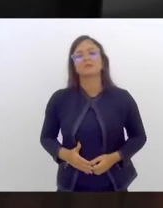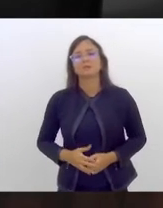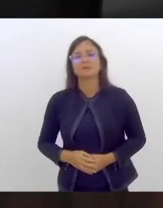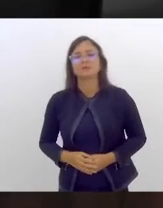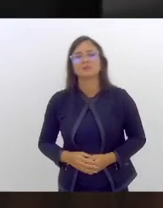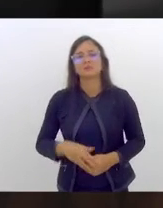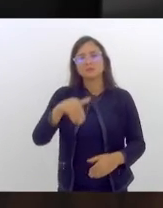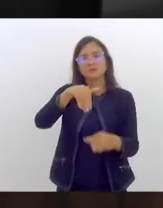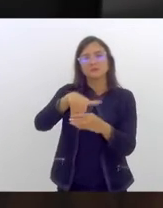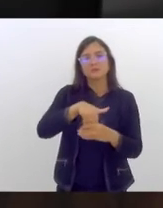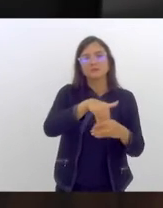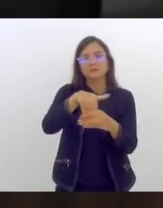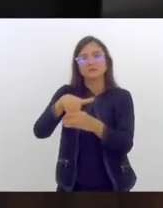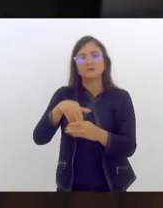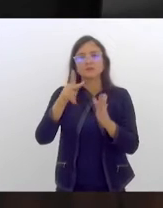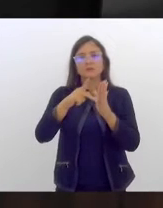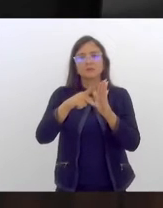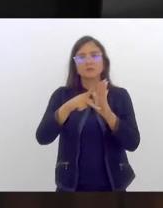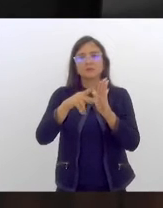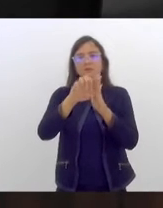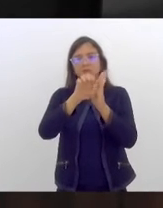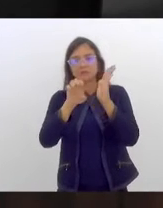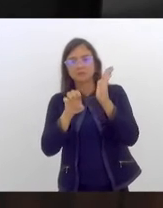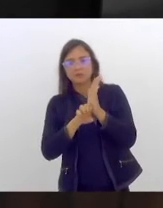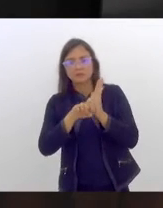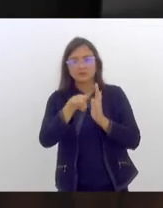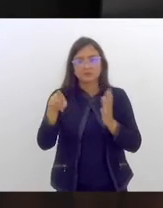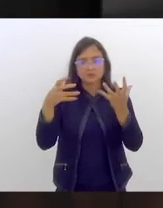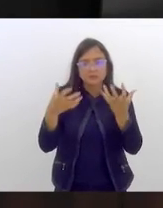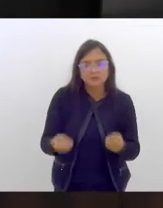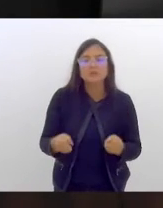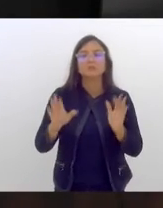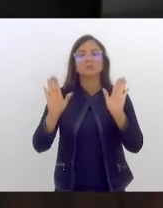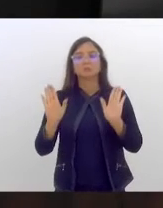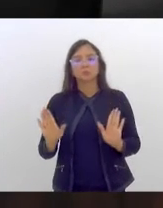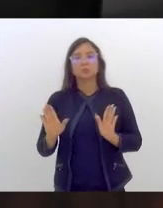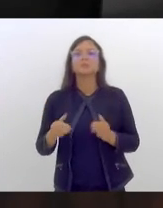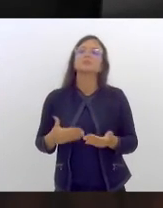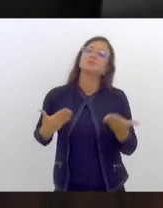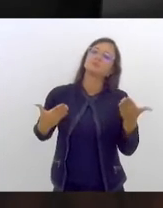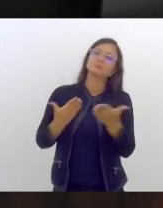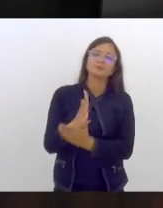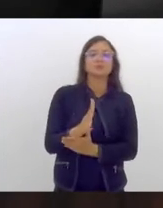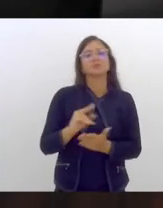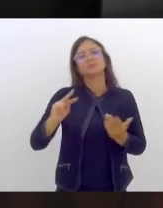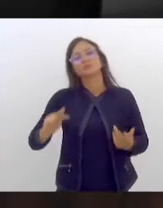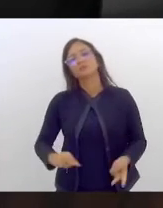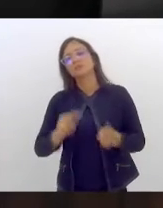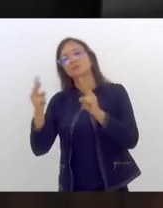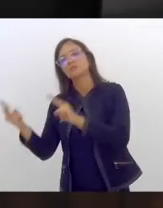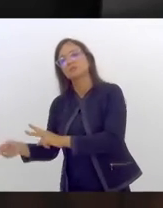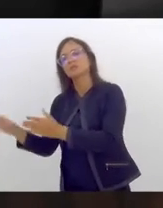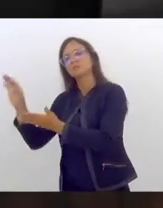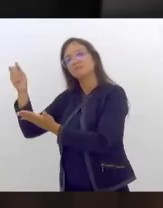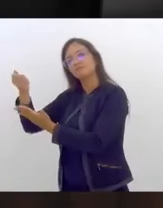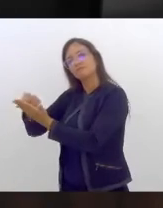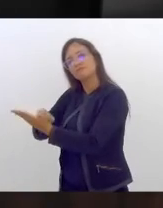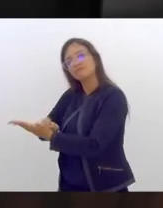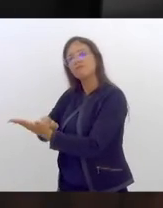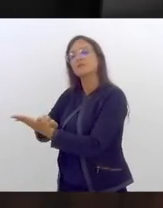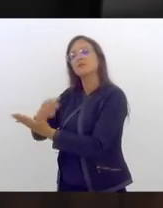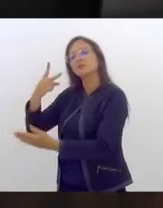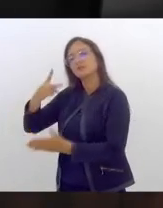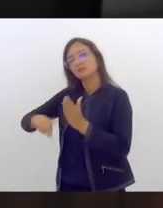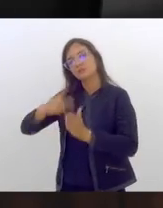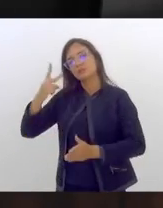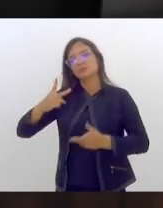em votação projeto assim emendado senhores que a própria Vanessa Como estão aprovado vai a redação do vencido para a segunda